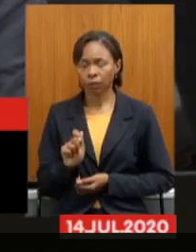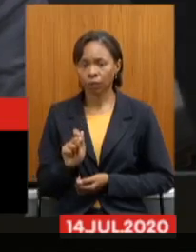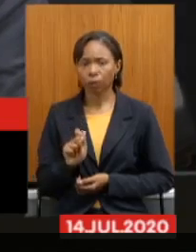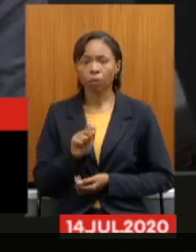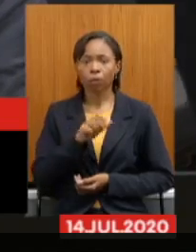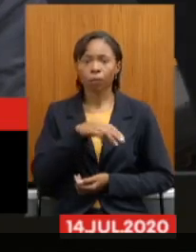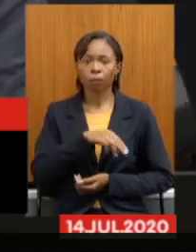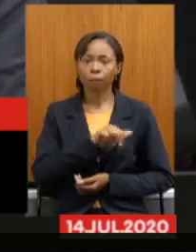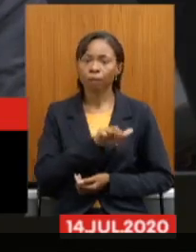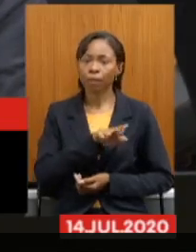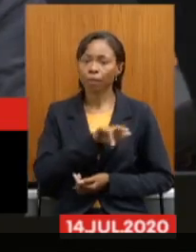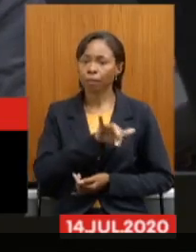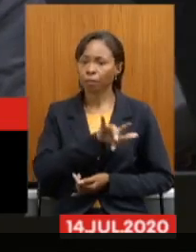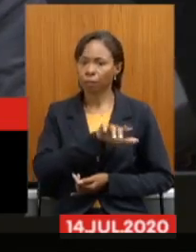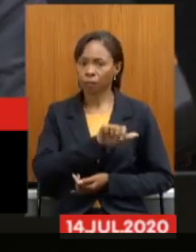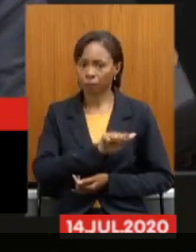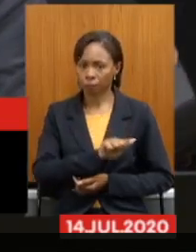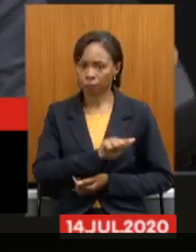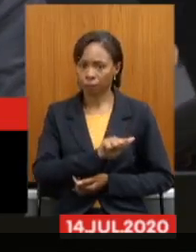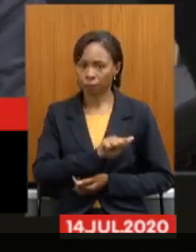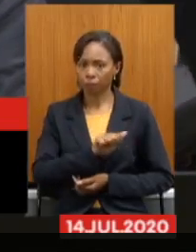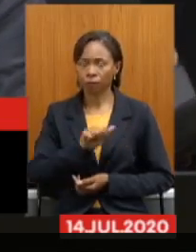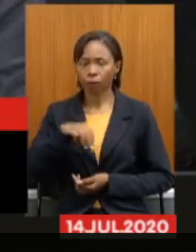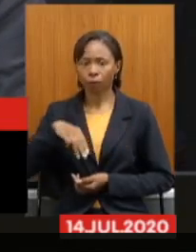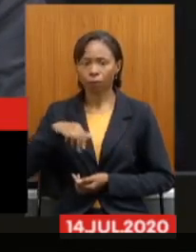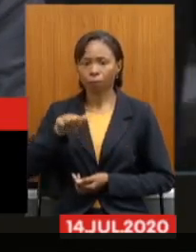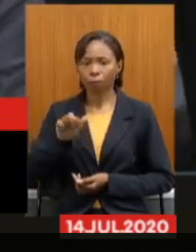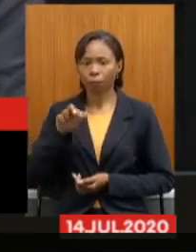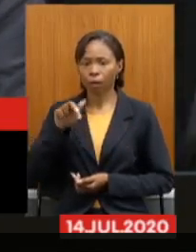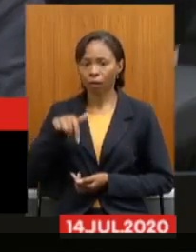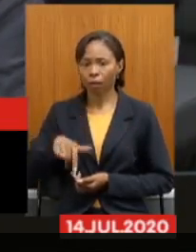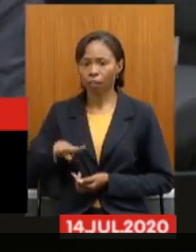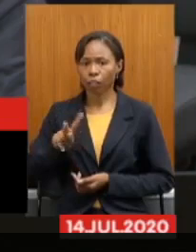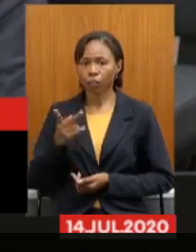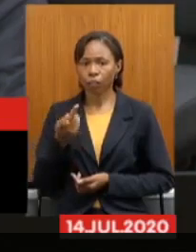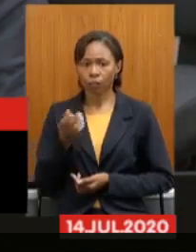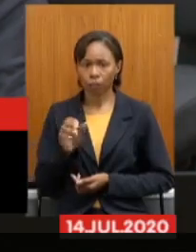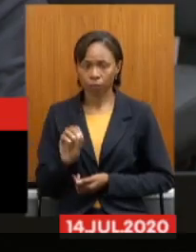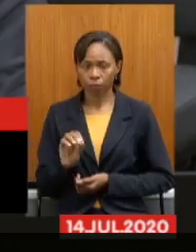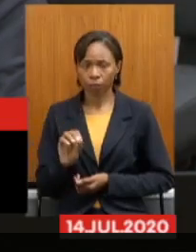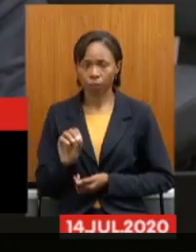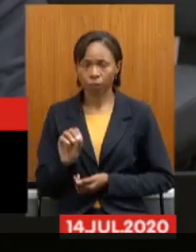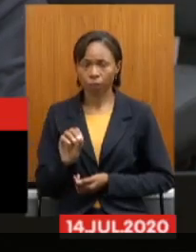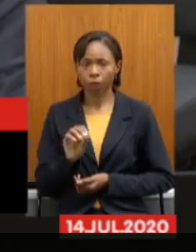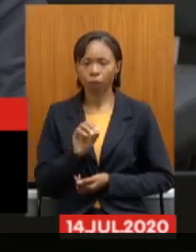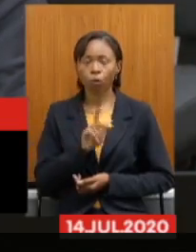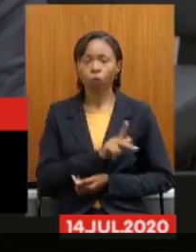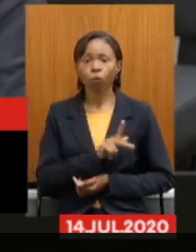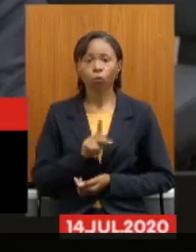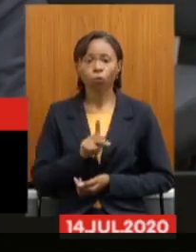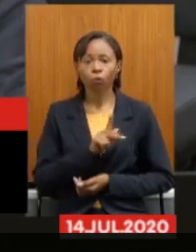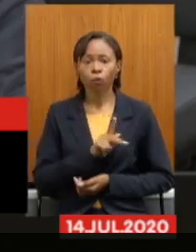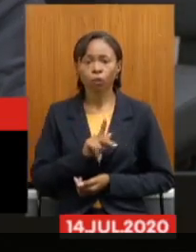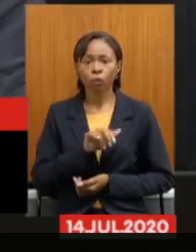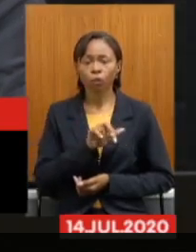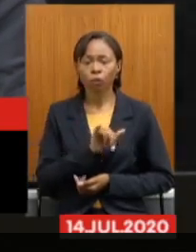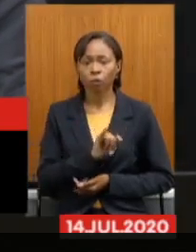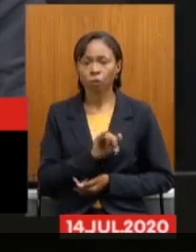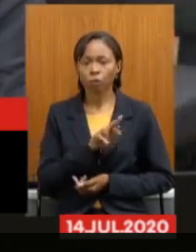deputada Marília Campos, deputado Marquinho Lemos, deputado professor